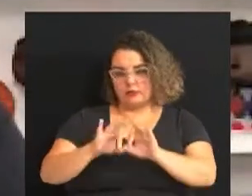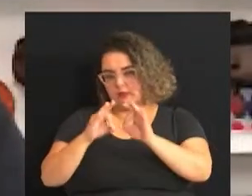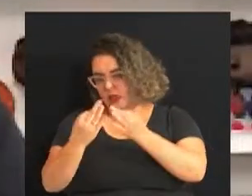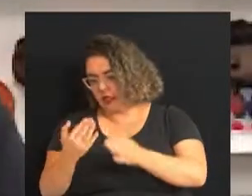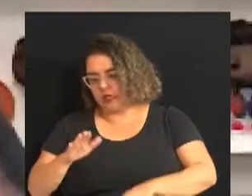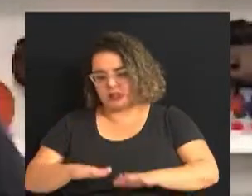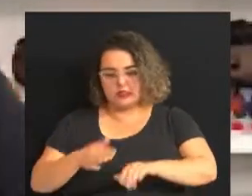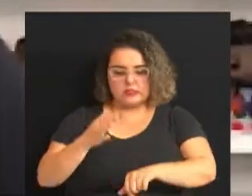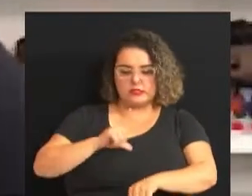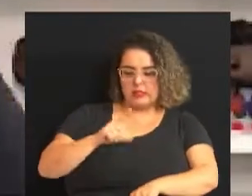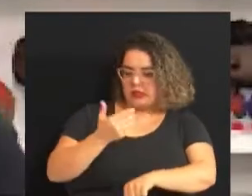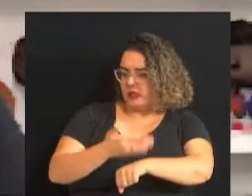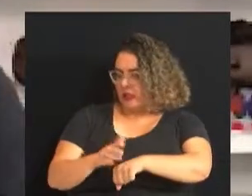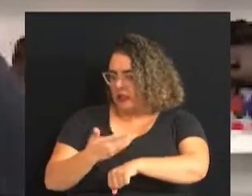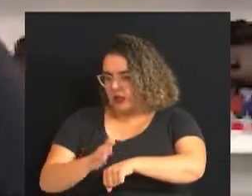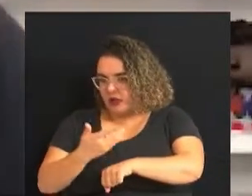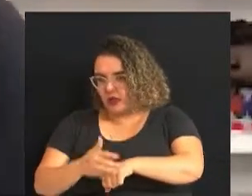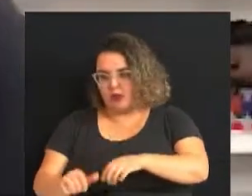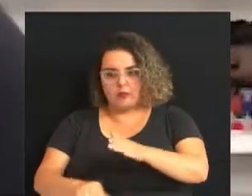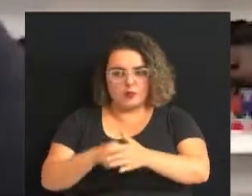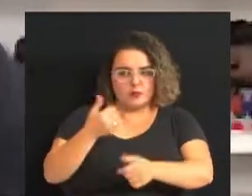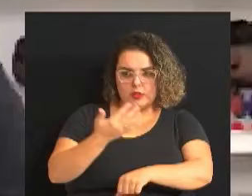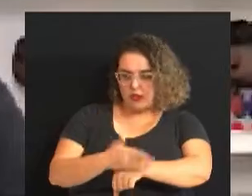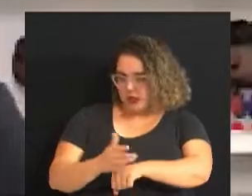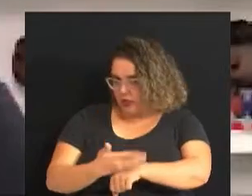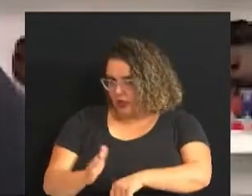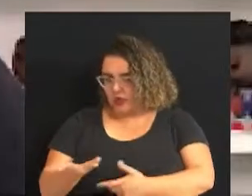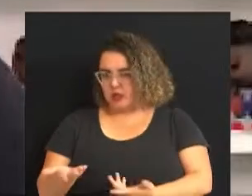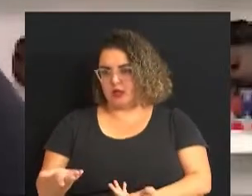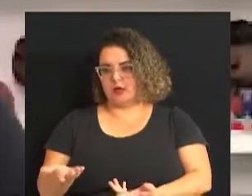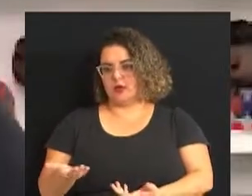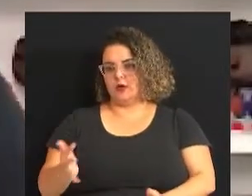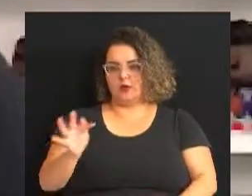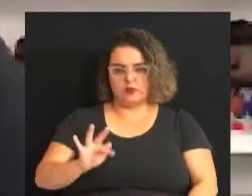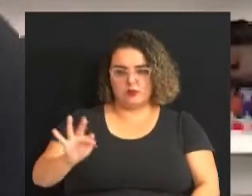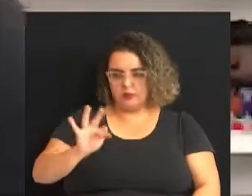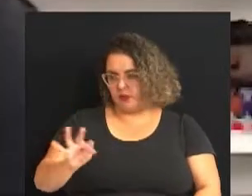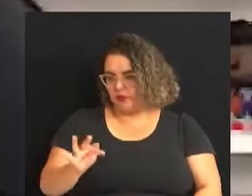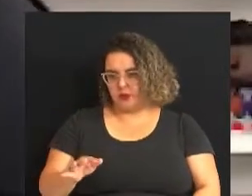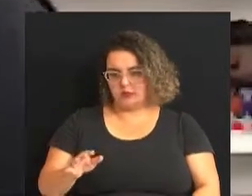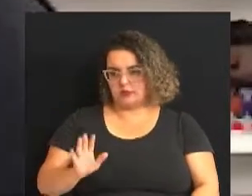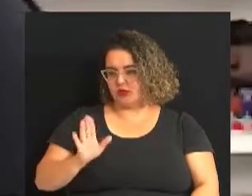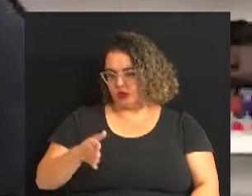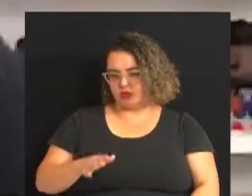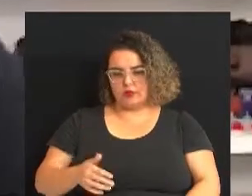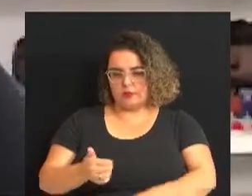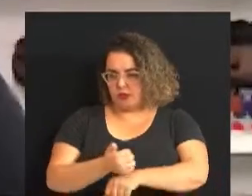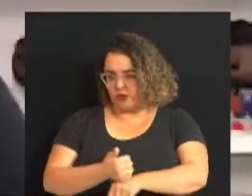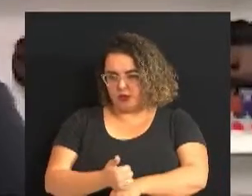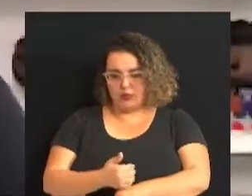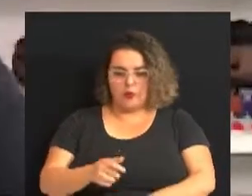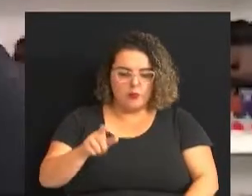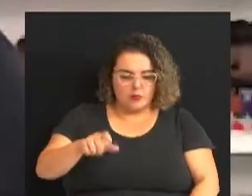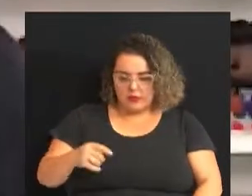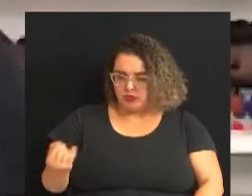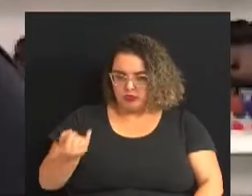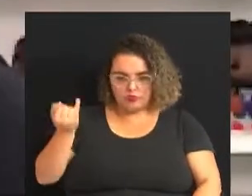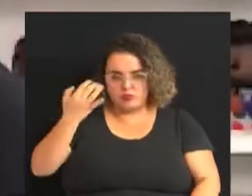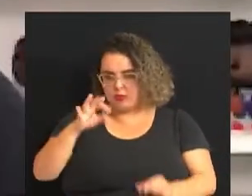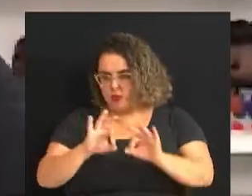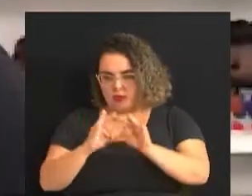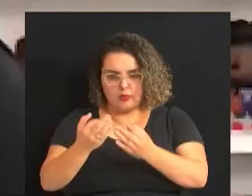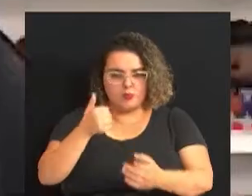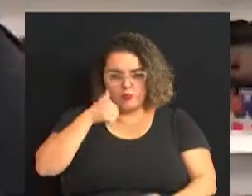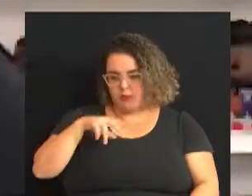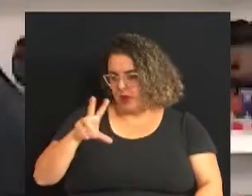tem o primeiro treinador ou o treinador da universidade onde ele jogou, ou às vezes alguém importante da família, uma